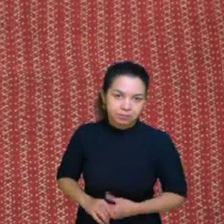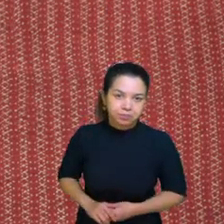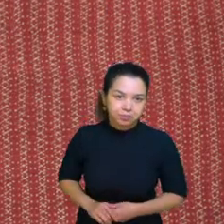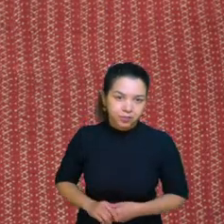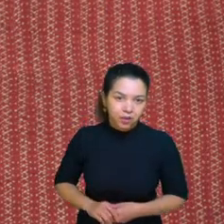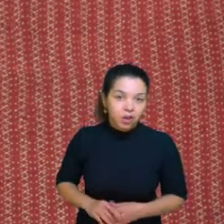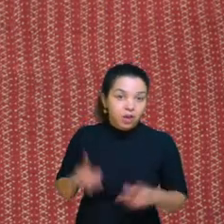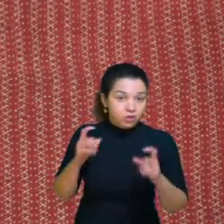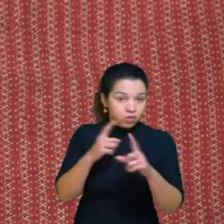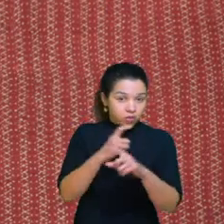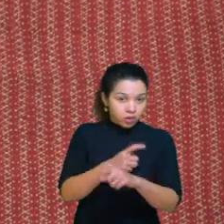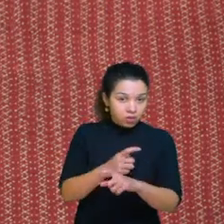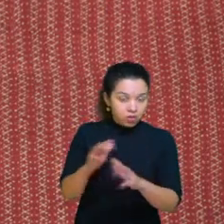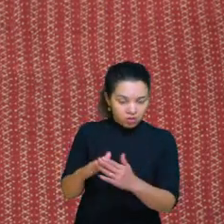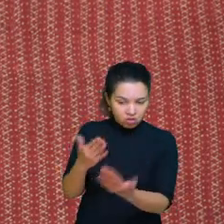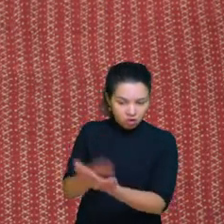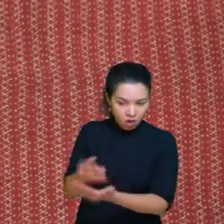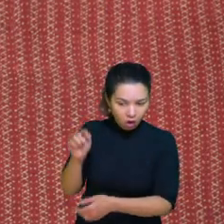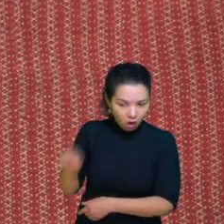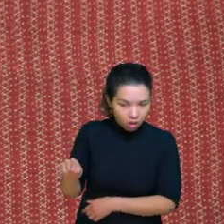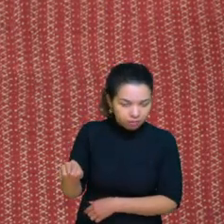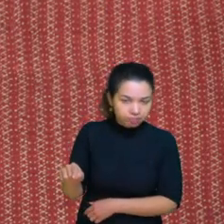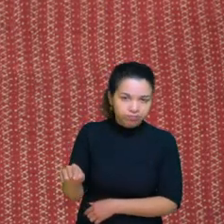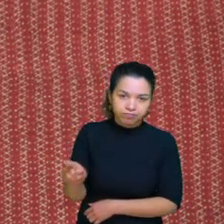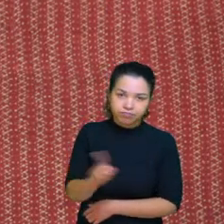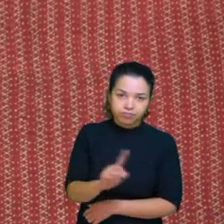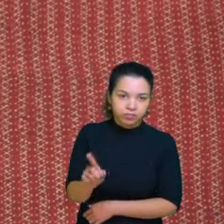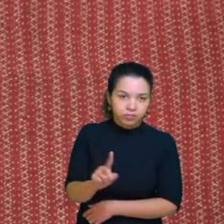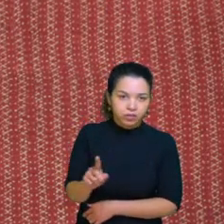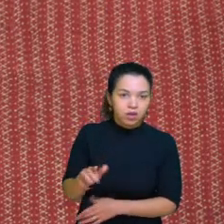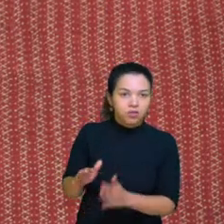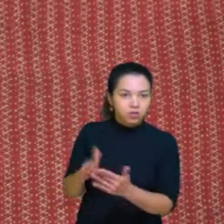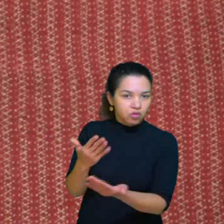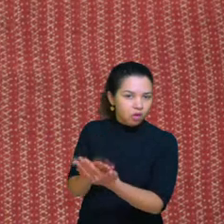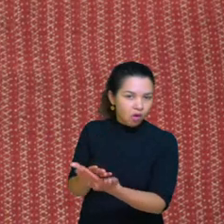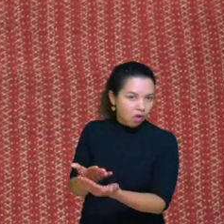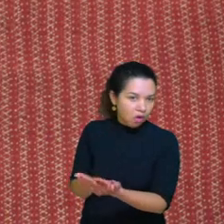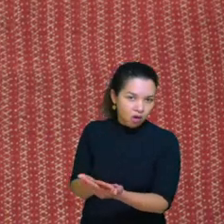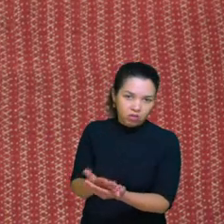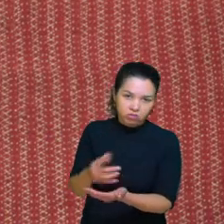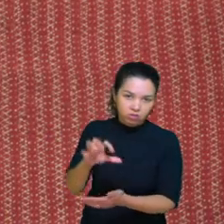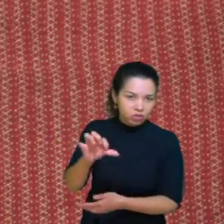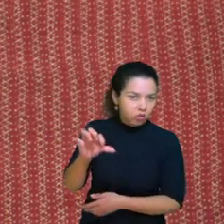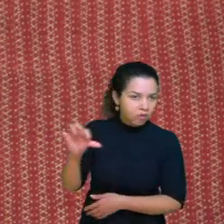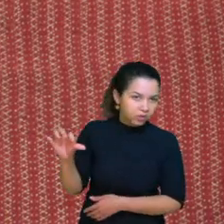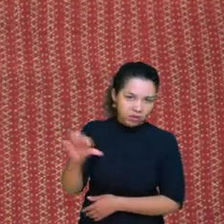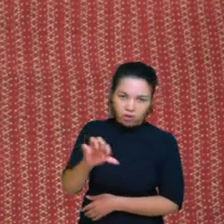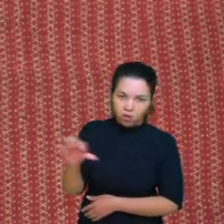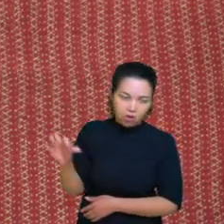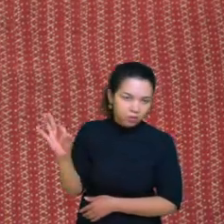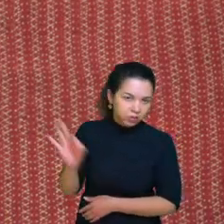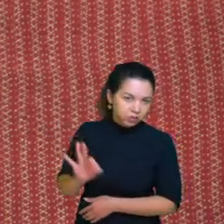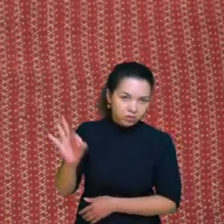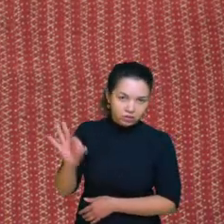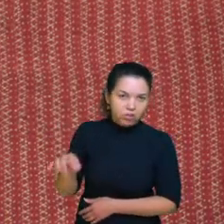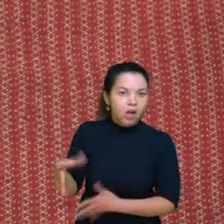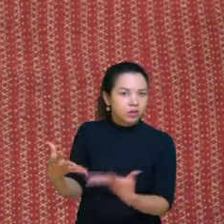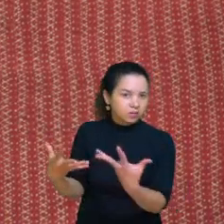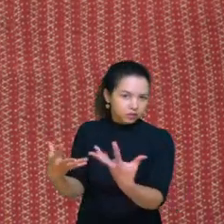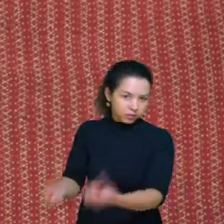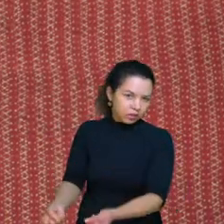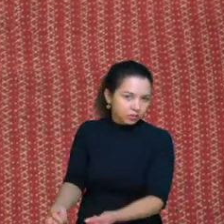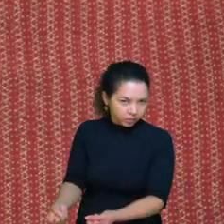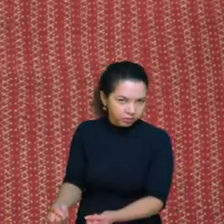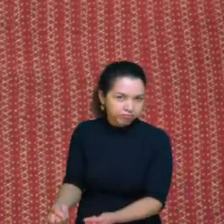não está na escola a escola geralmente 99% dos dos casos a escola nos recebe de braços